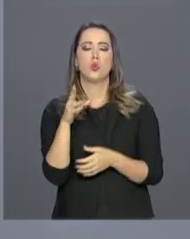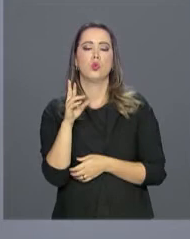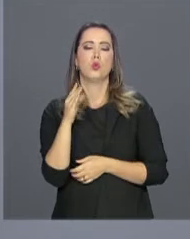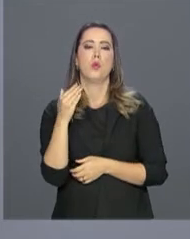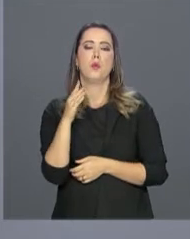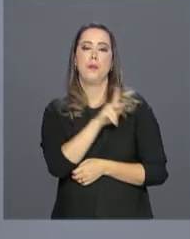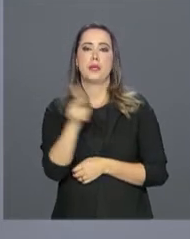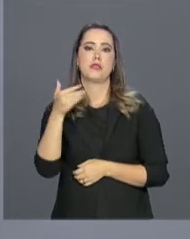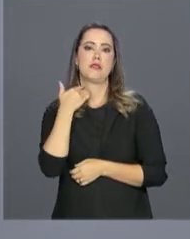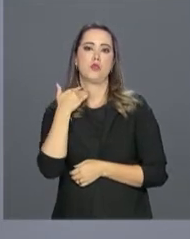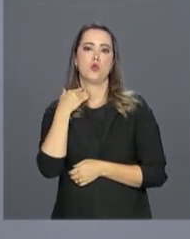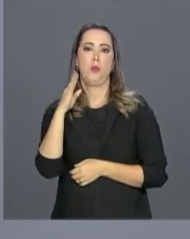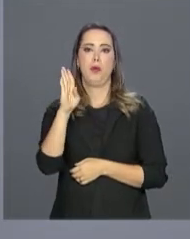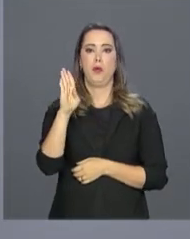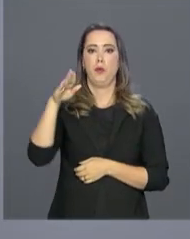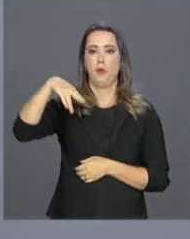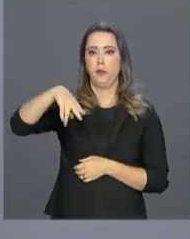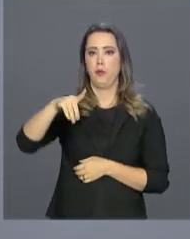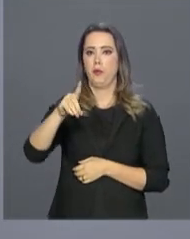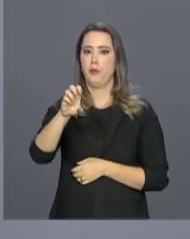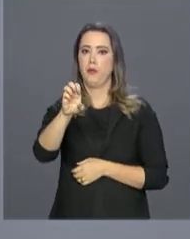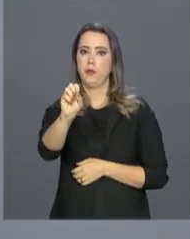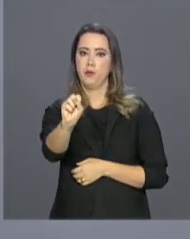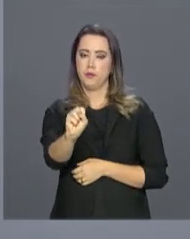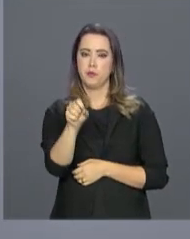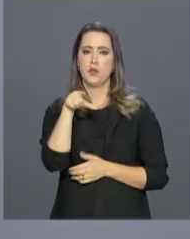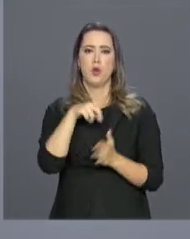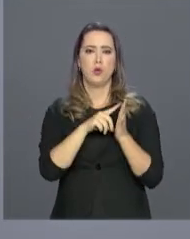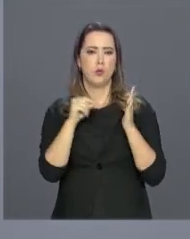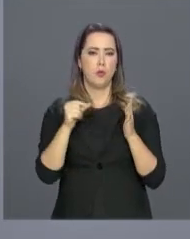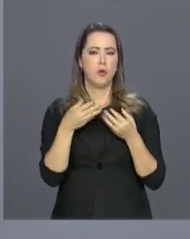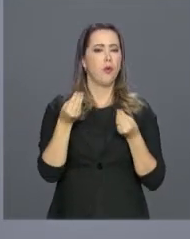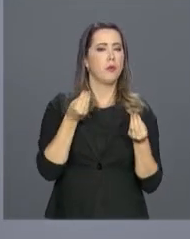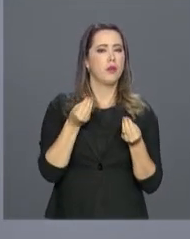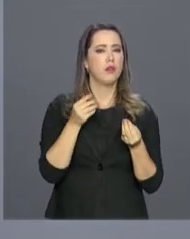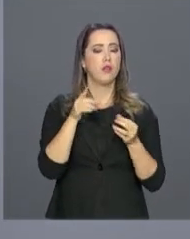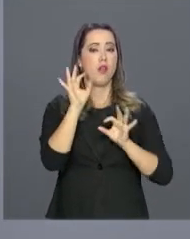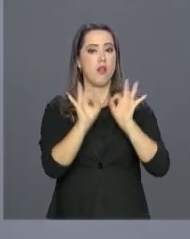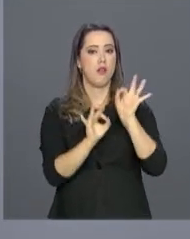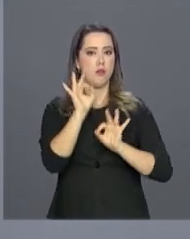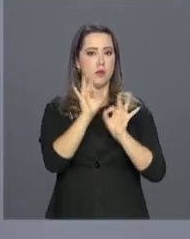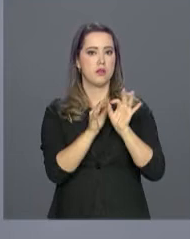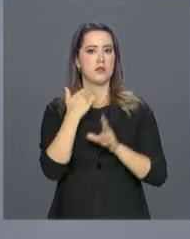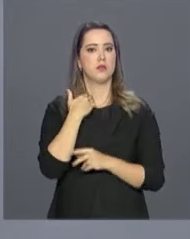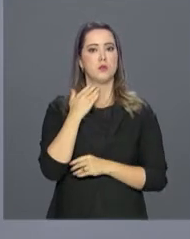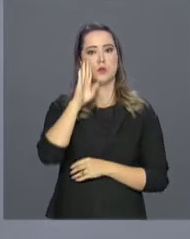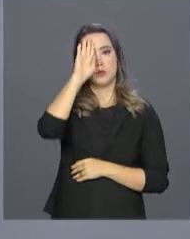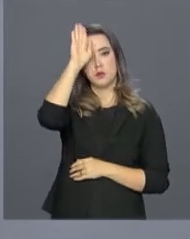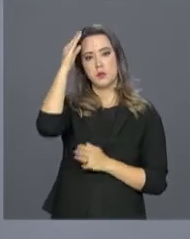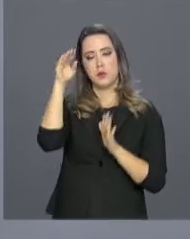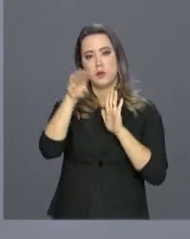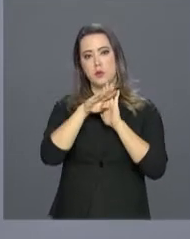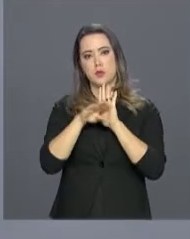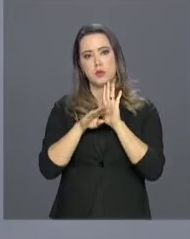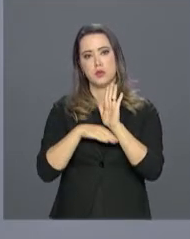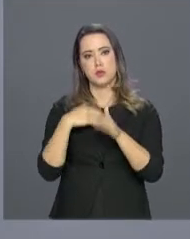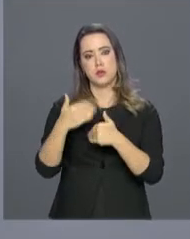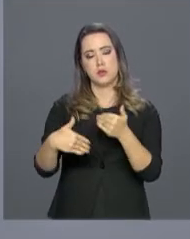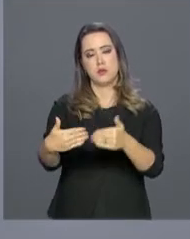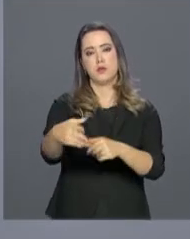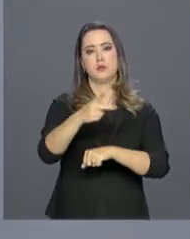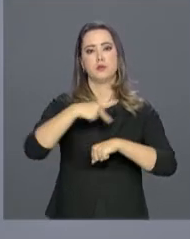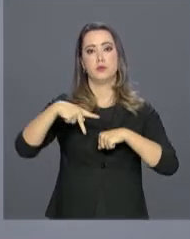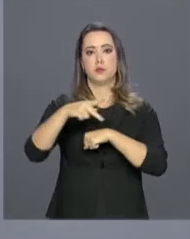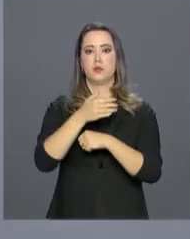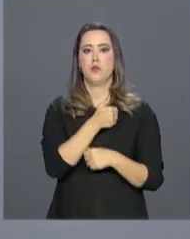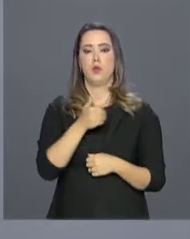Diogo Oliveira, no Palácio do Planalto. Na agenda, a reestruturação do banco, com prioridade para projetos de desenvolvimento do país.